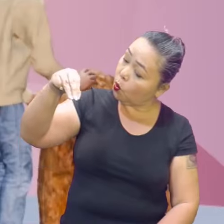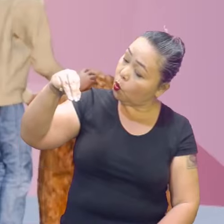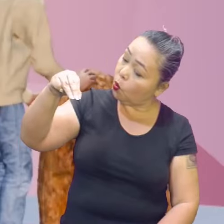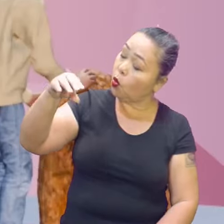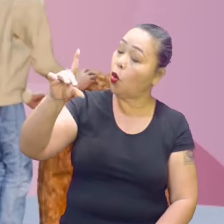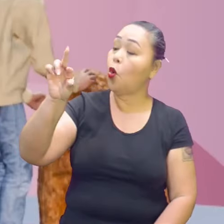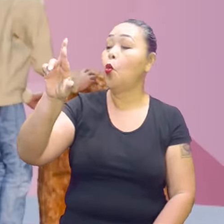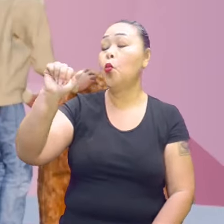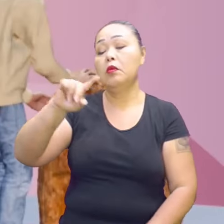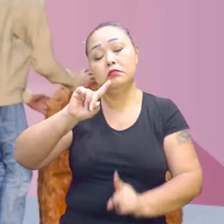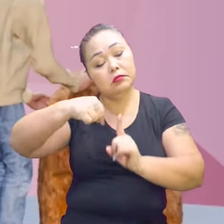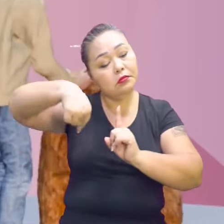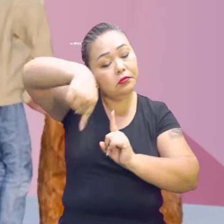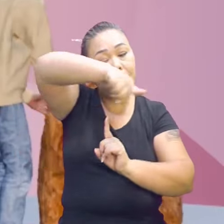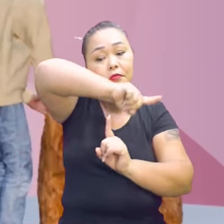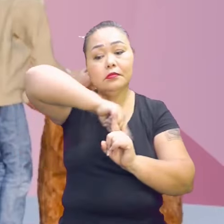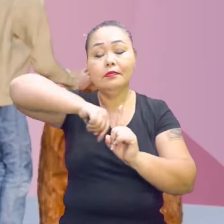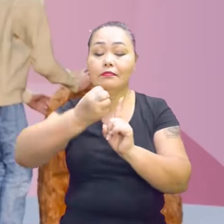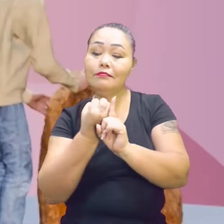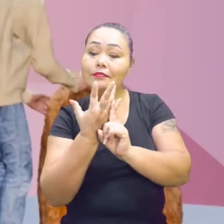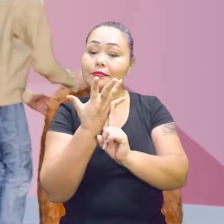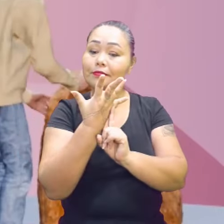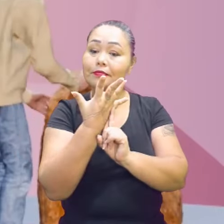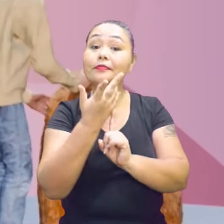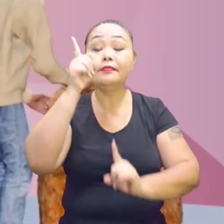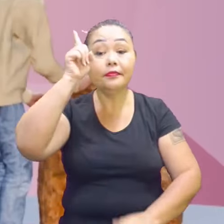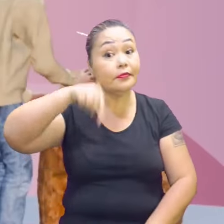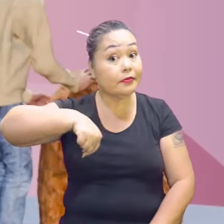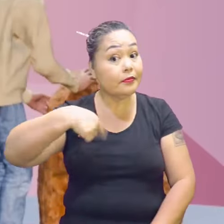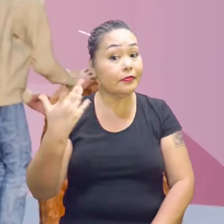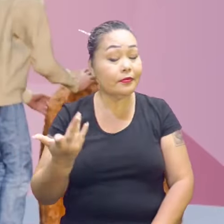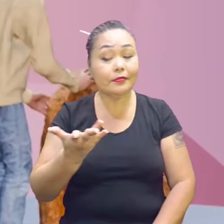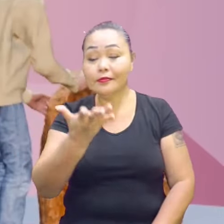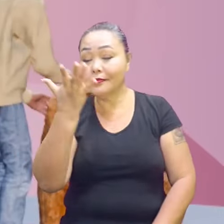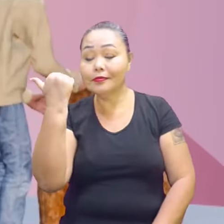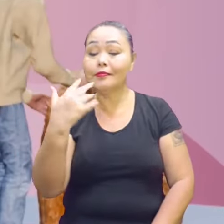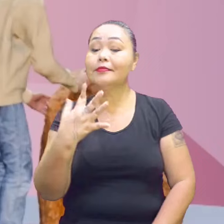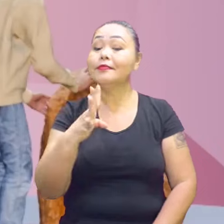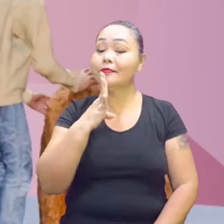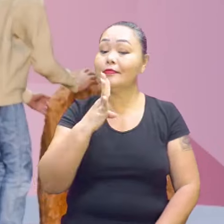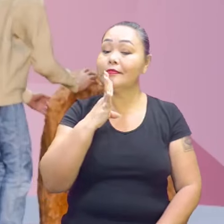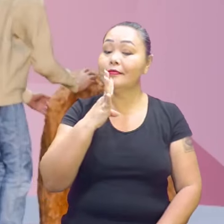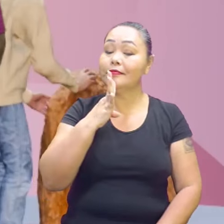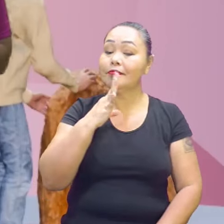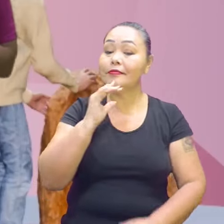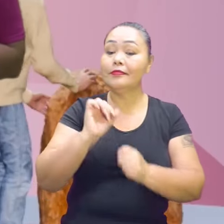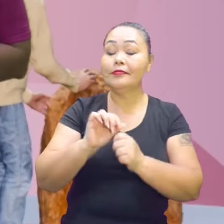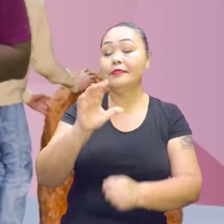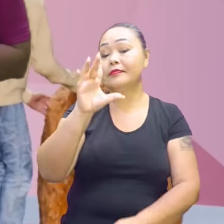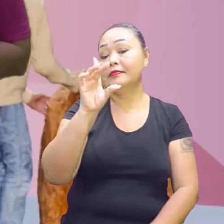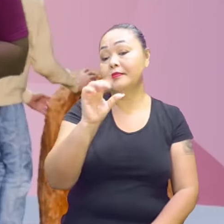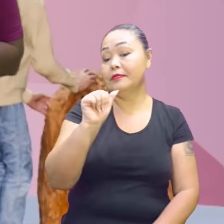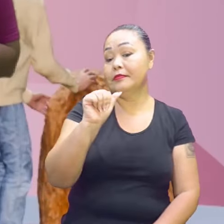rodam em volta da lâmpada, não é assim? Então vamos lá conhecer um pouquinho sobre